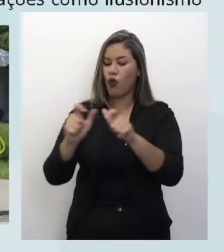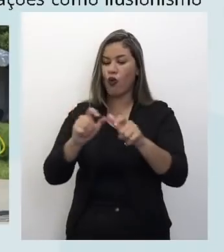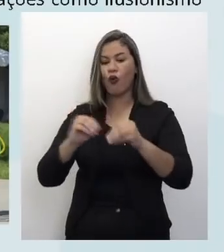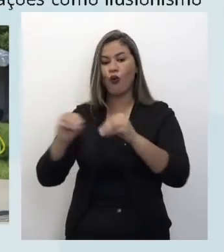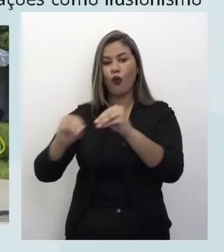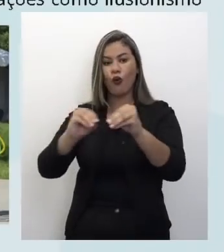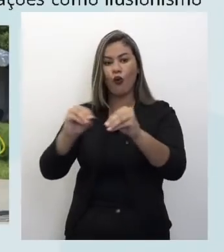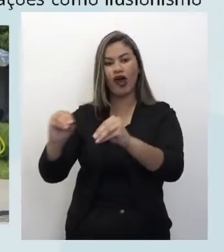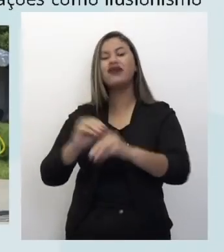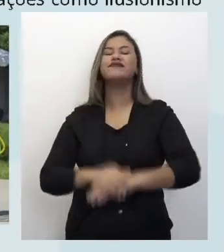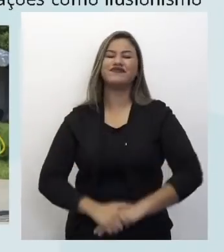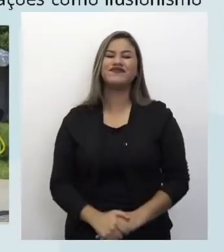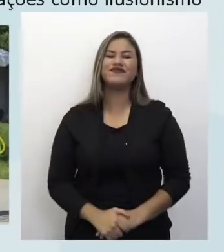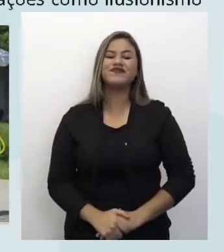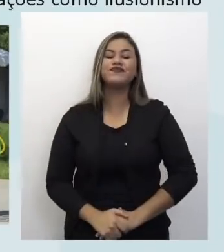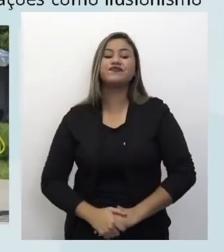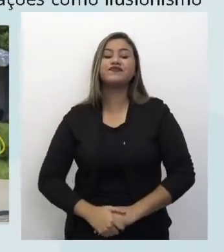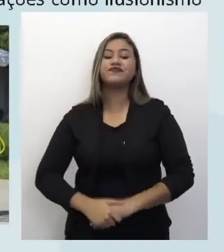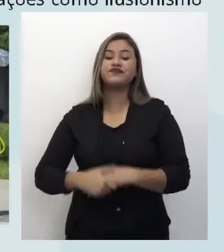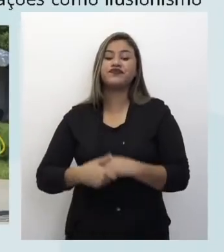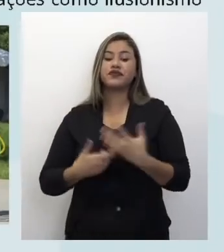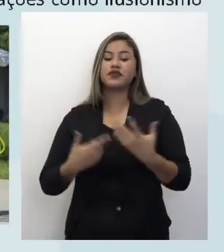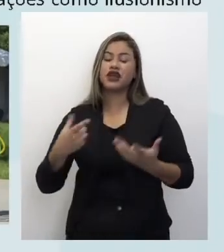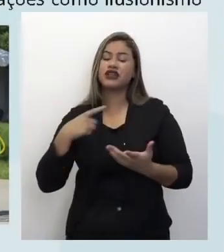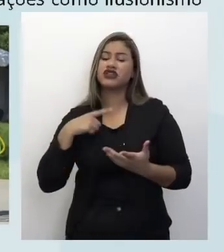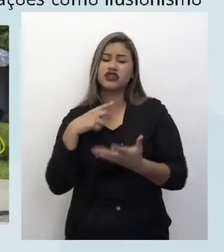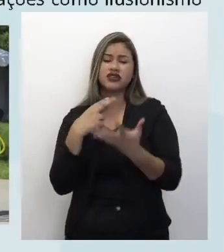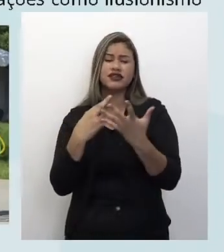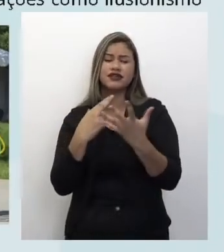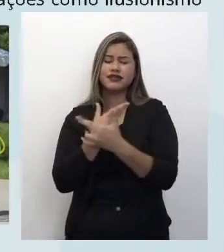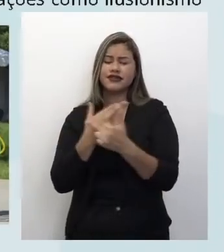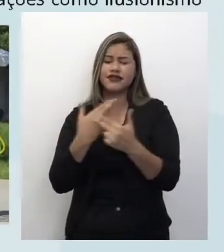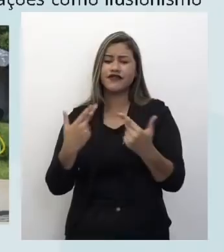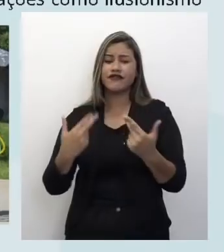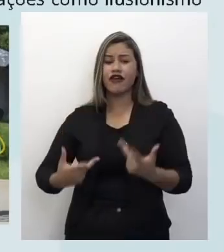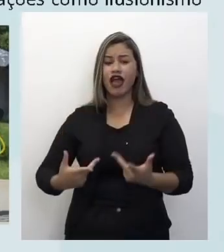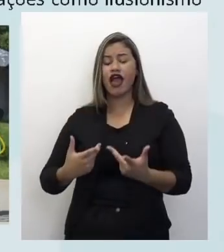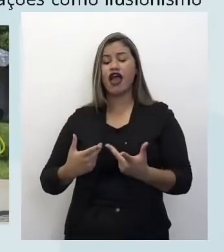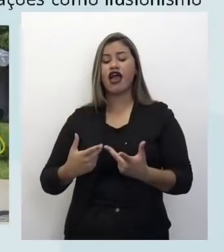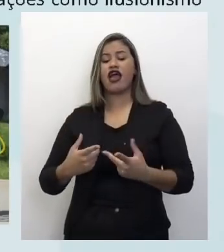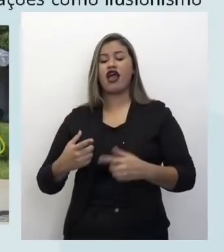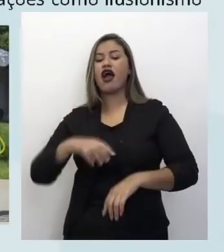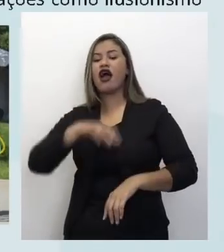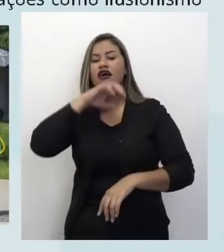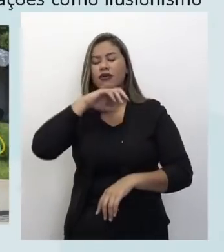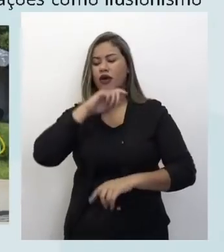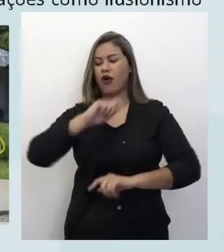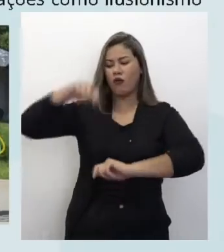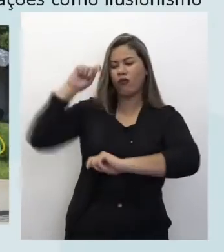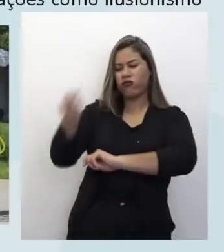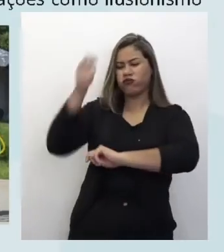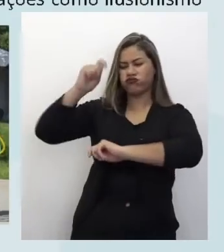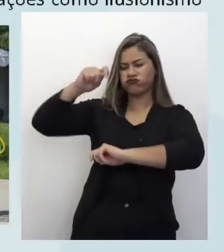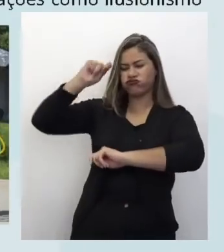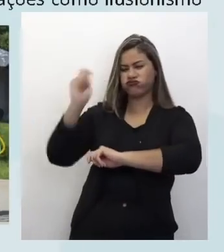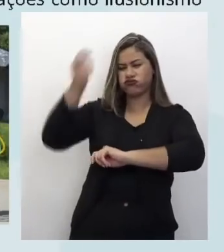Nas apresentações, haviam atrações como ilusionismo e doma de animais ferozes. Os espetáculos circenses eram feitos